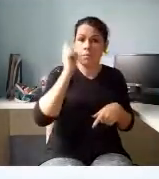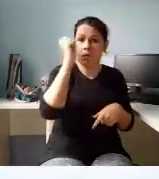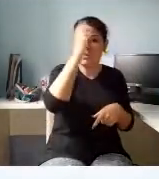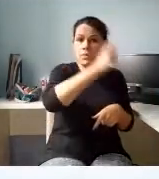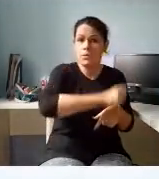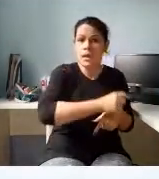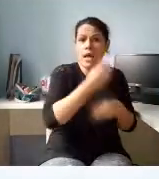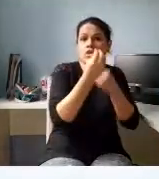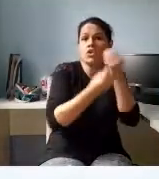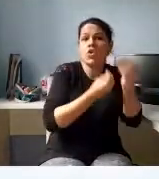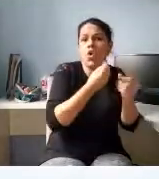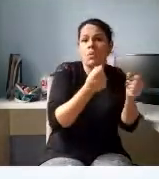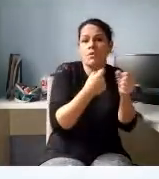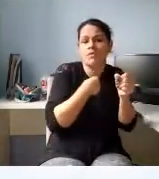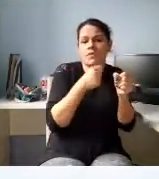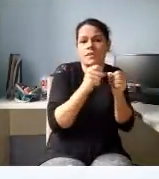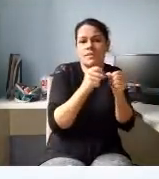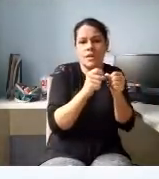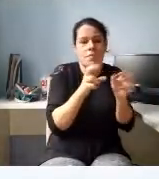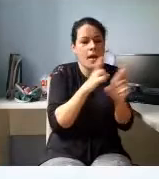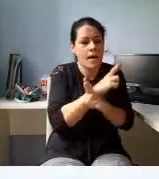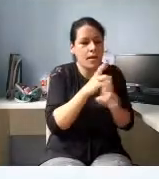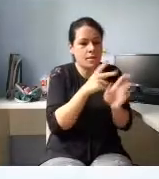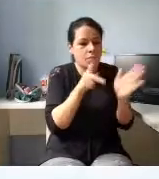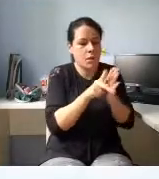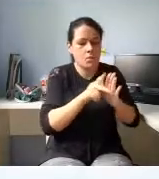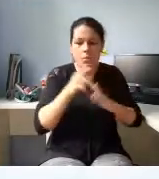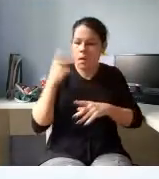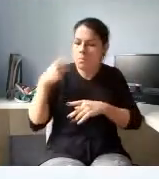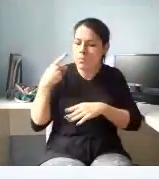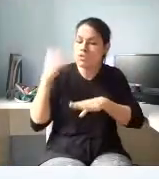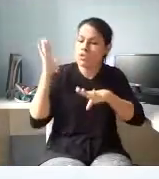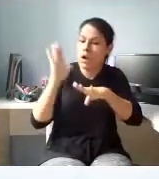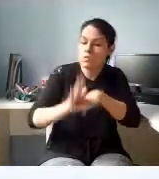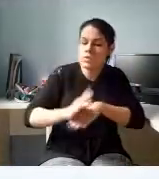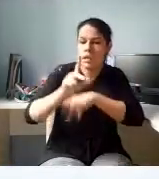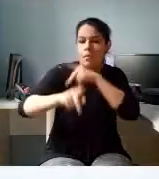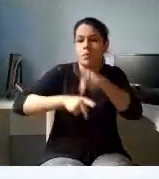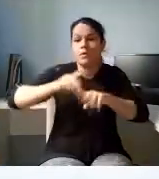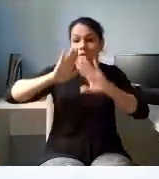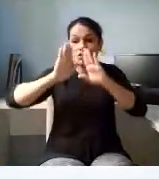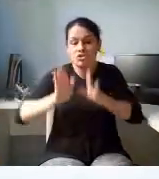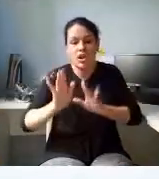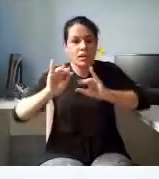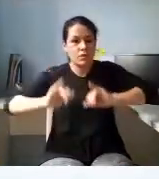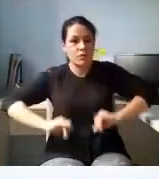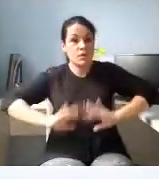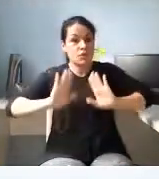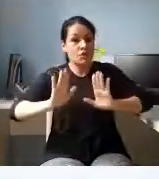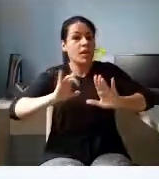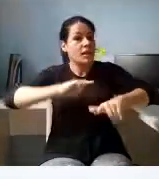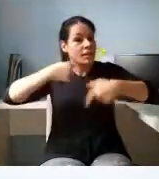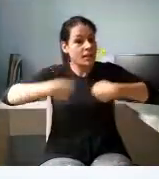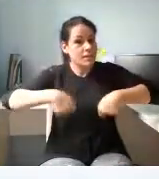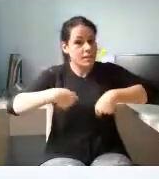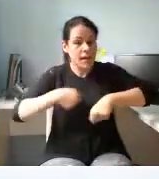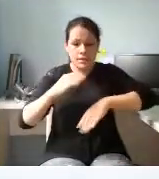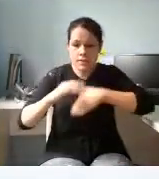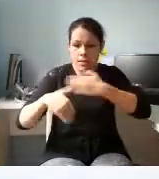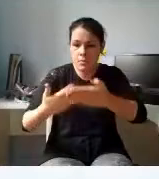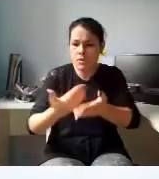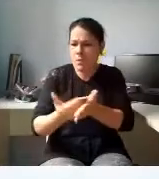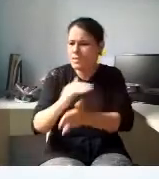vou relacionar uma política de auxílio à população que já necessita a partir do momento que elas começam a